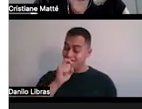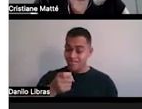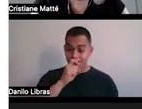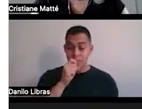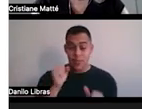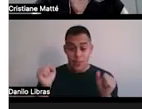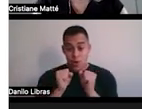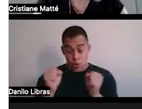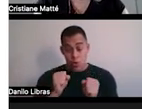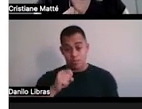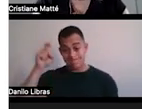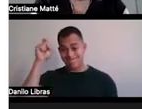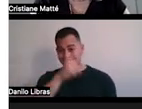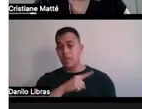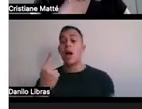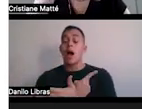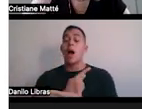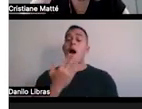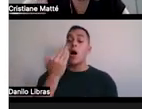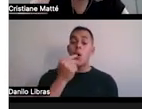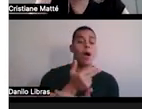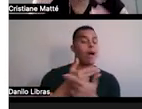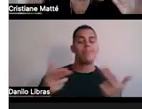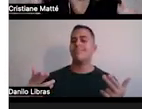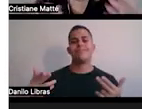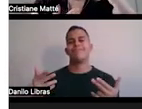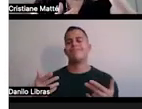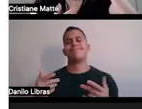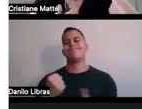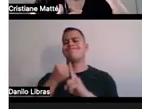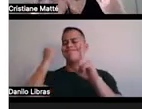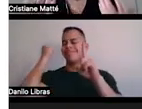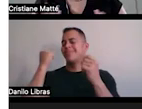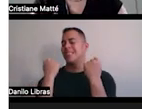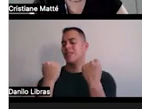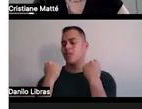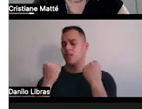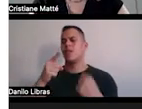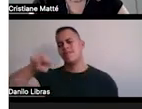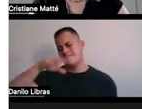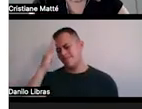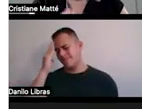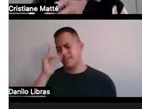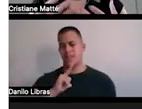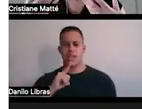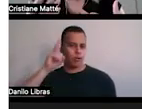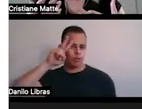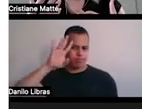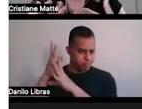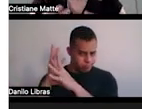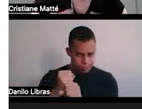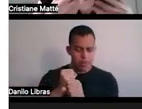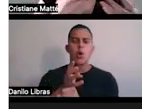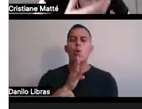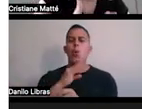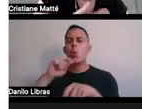de alimento ela acabou sofrendo um impacto muito grande. E vocês devem imaginar, né, assim, pelo todo o conhecimento de história que vocês têm, a dificuldade